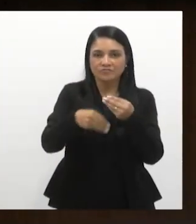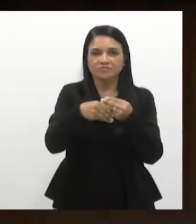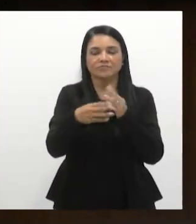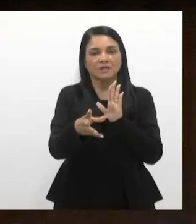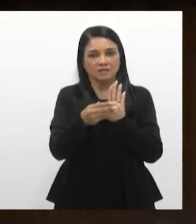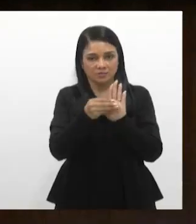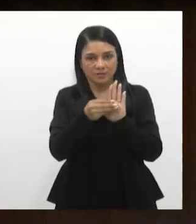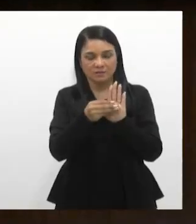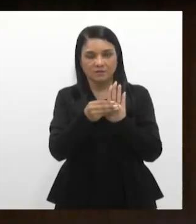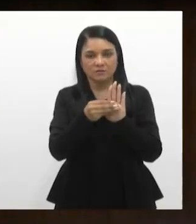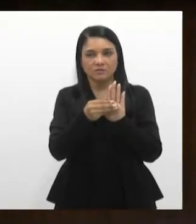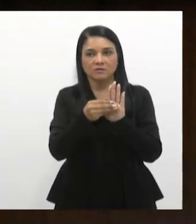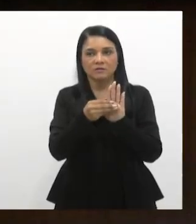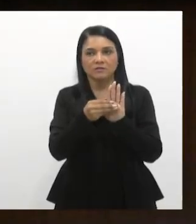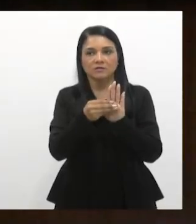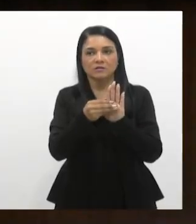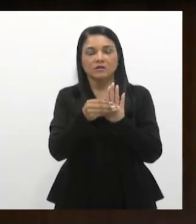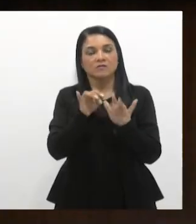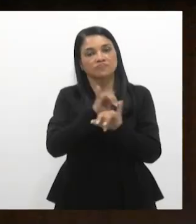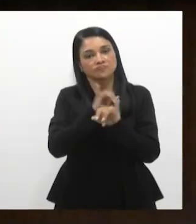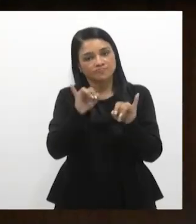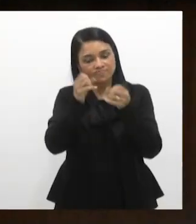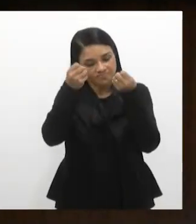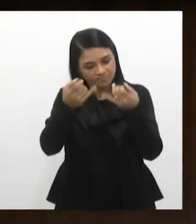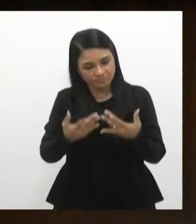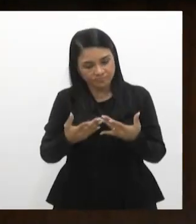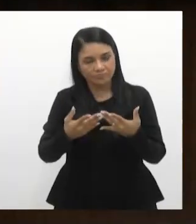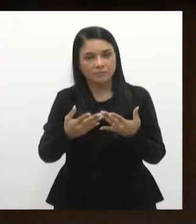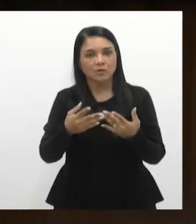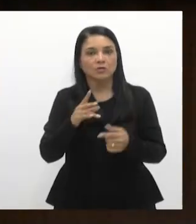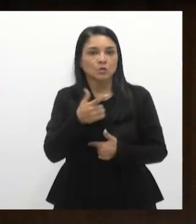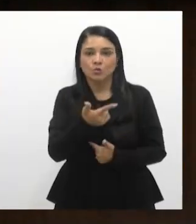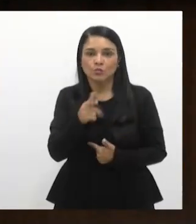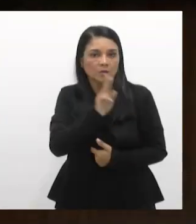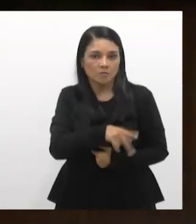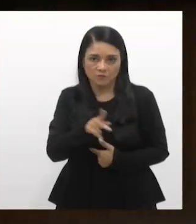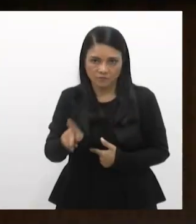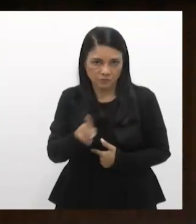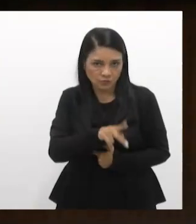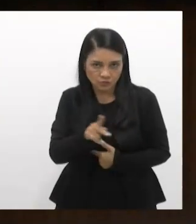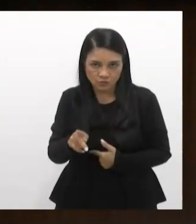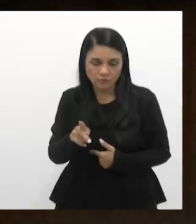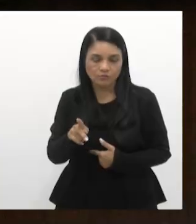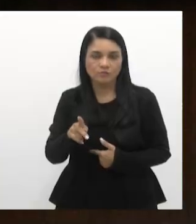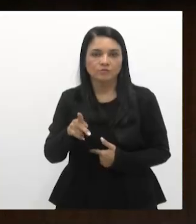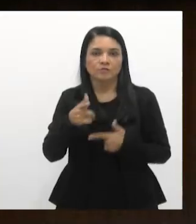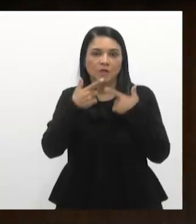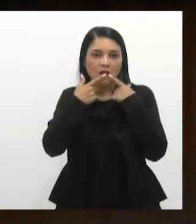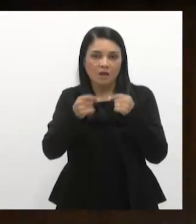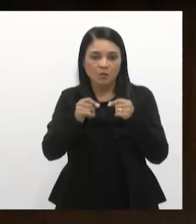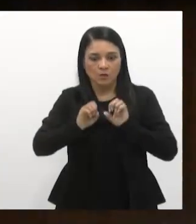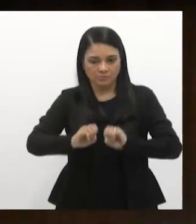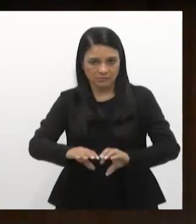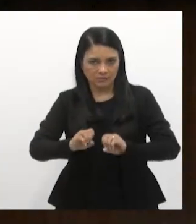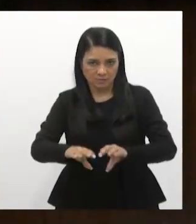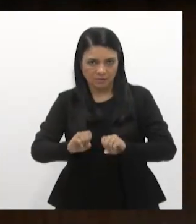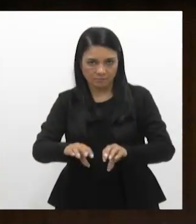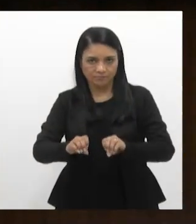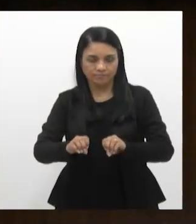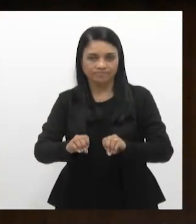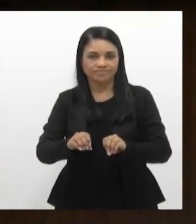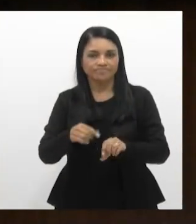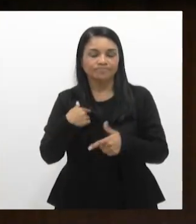mas excetuando essa específica do mandarim, conforme foi apresentado pela autora, isso vai inviabilizar a